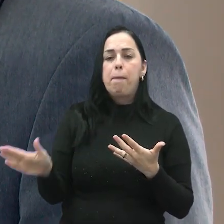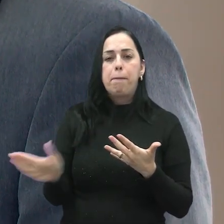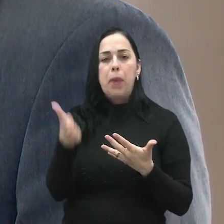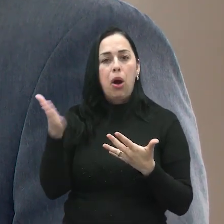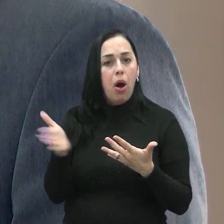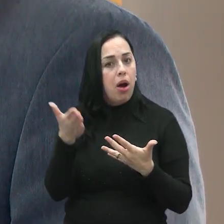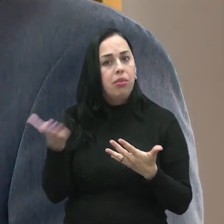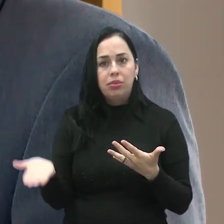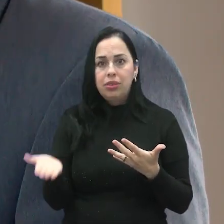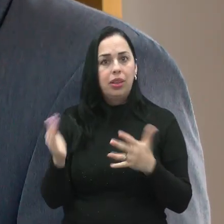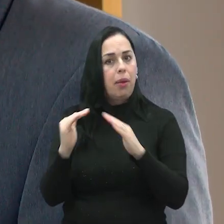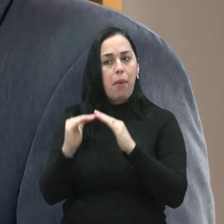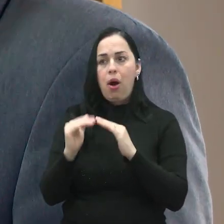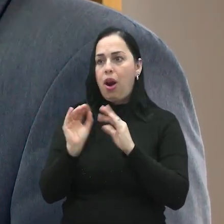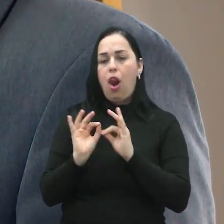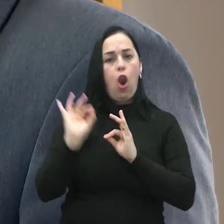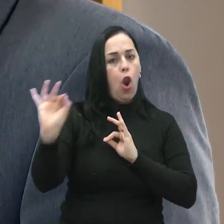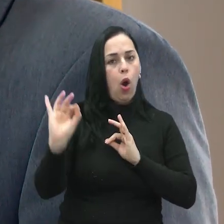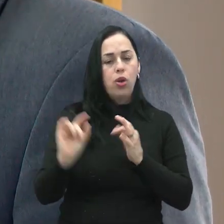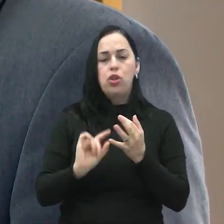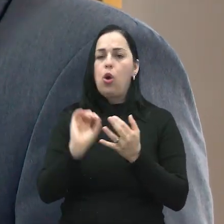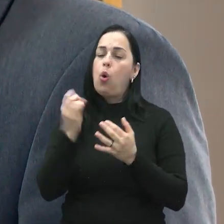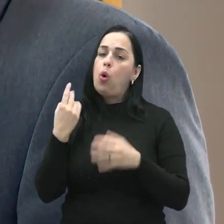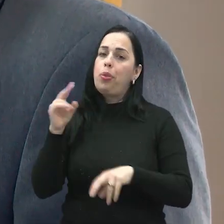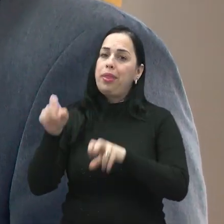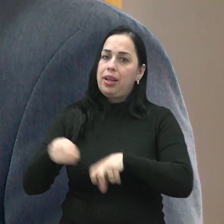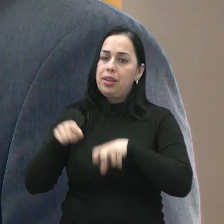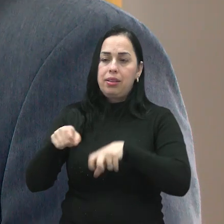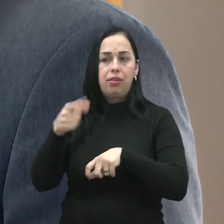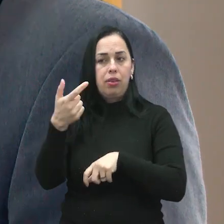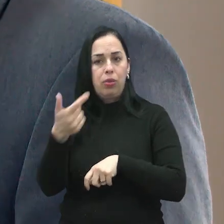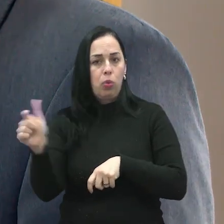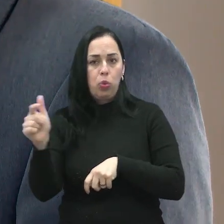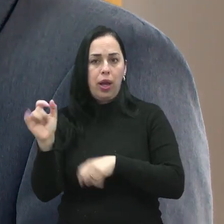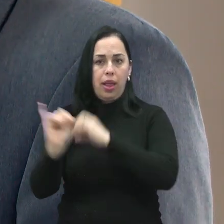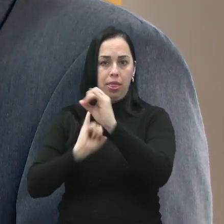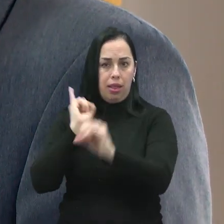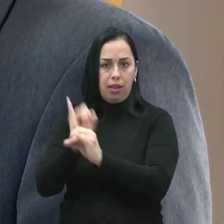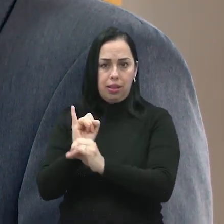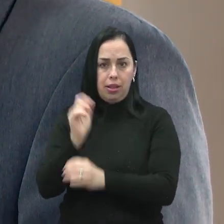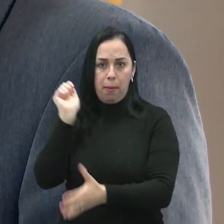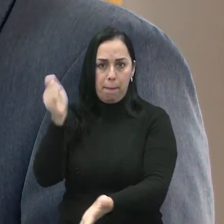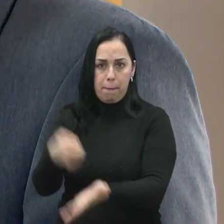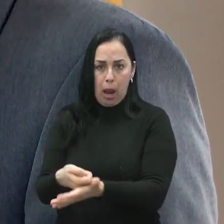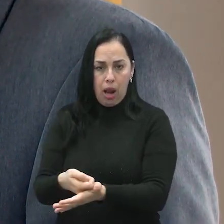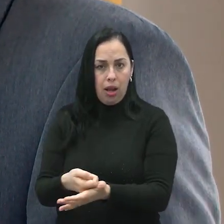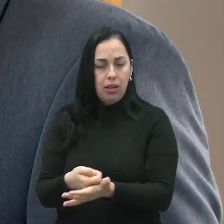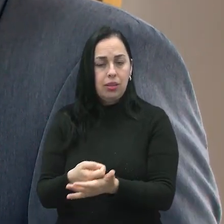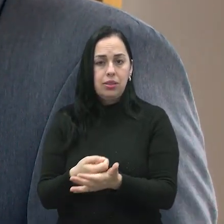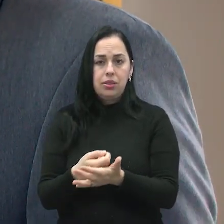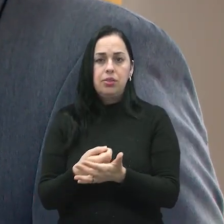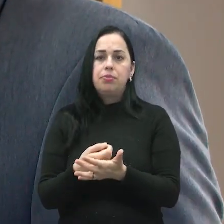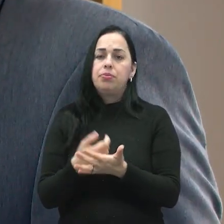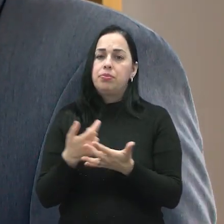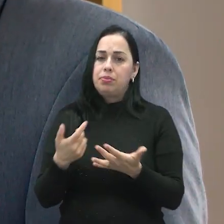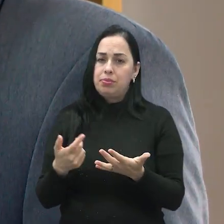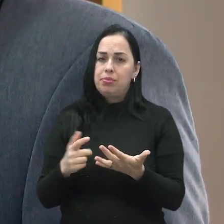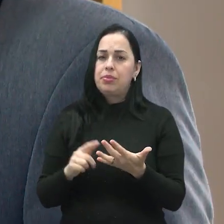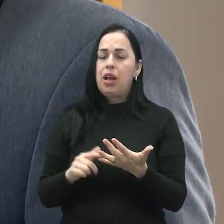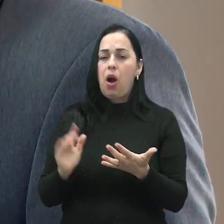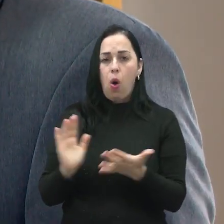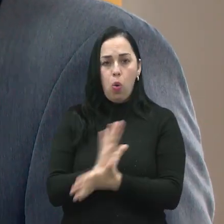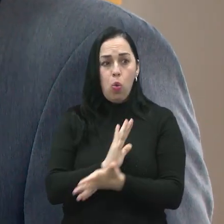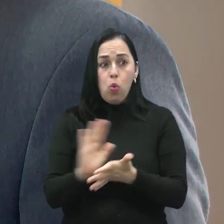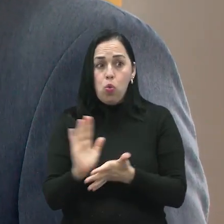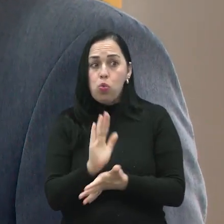população de baixa renda, por exemplo, que mora em áreas remotas ou rurais e que não tem acesso a essas redes